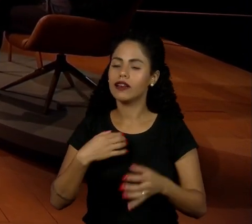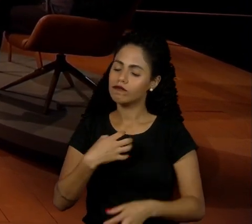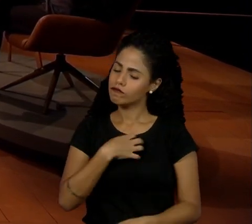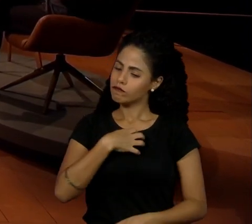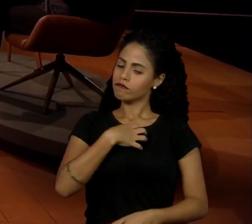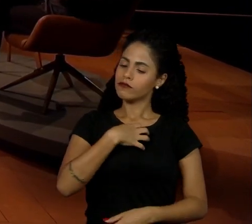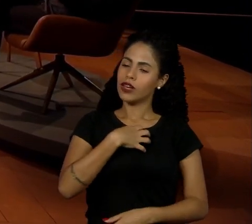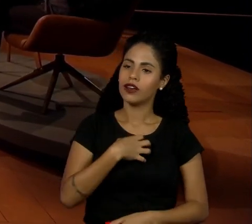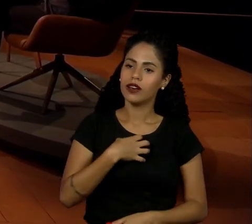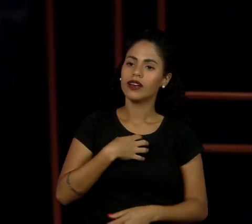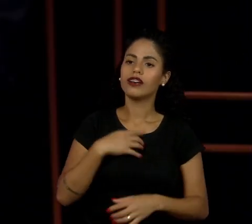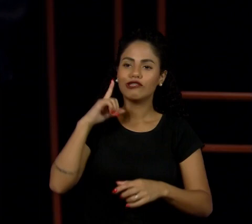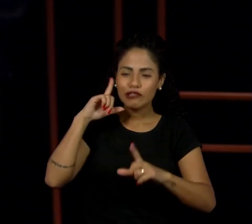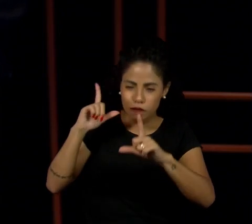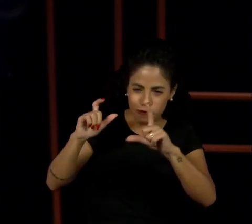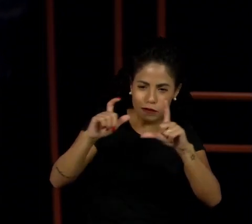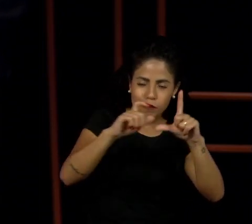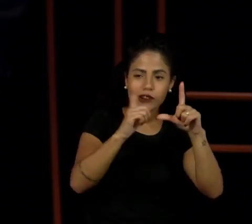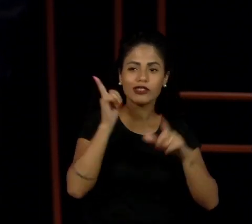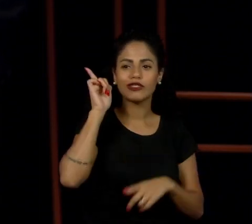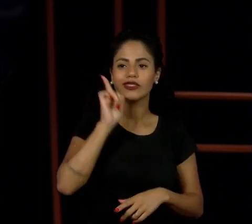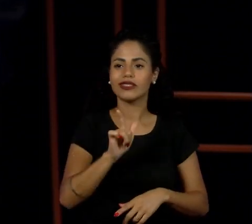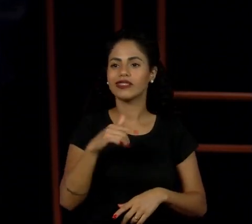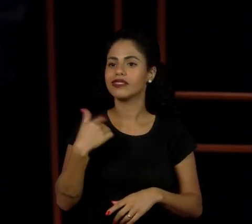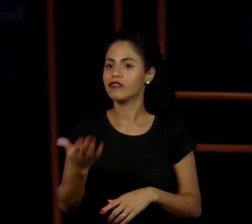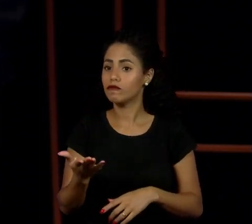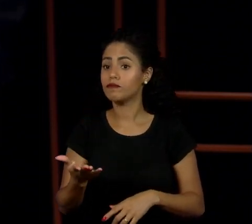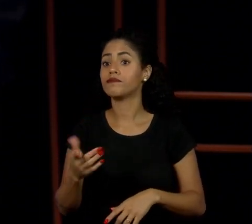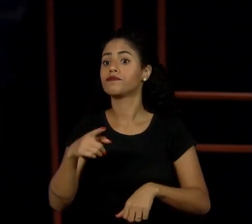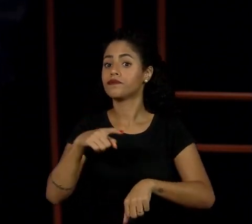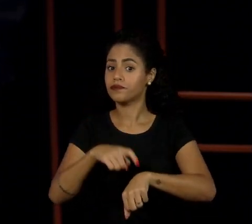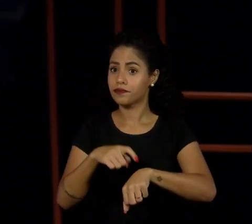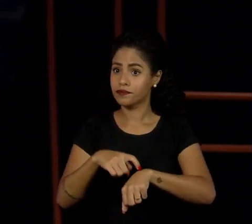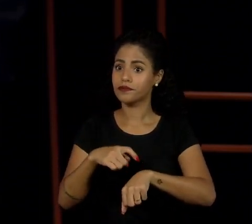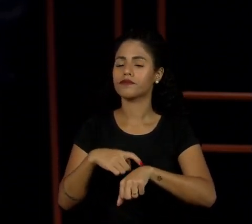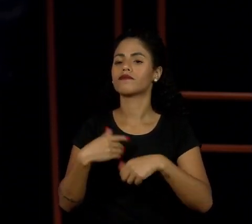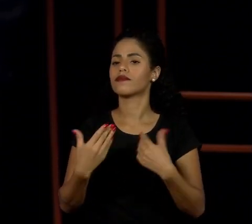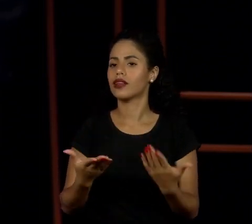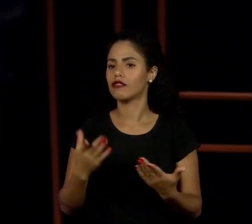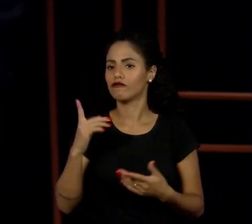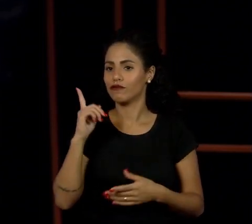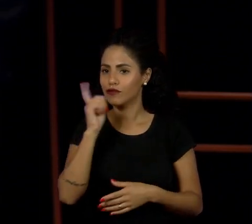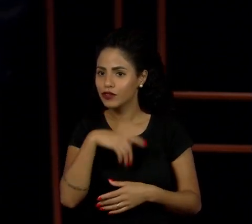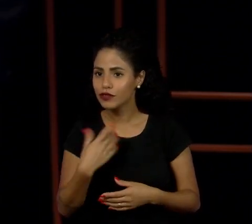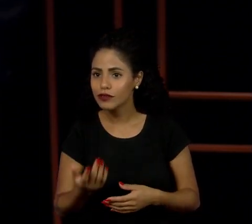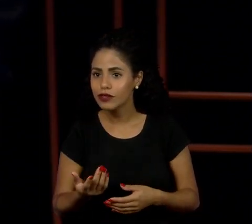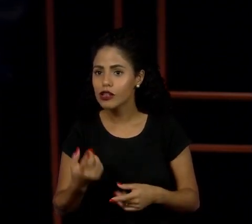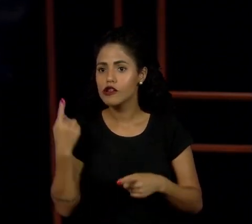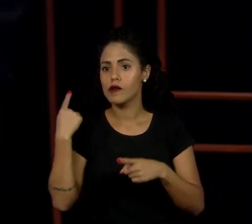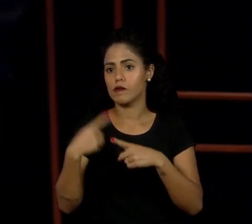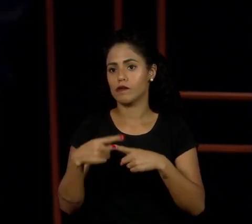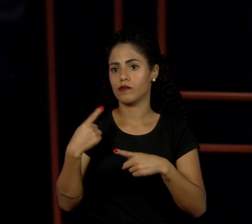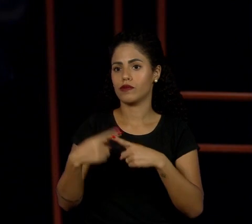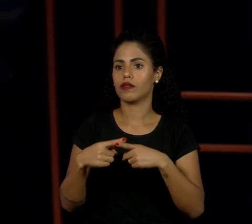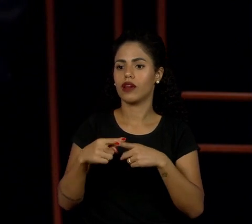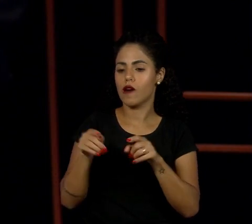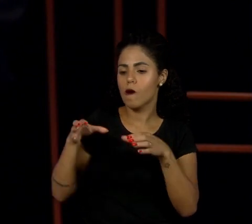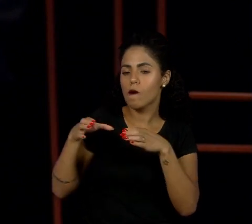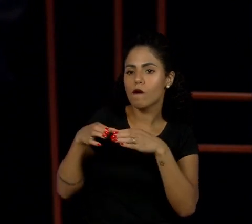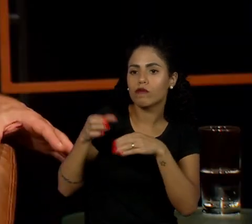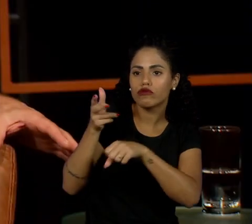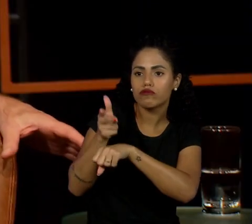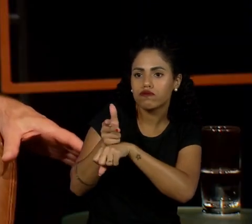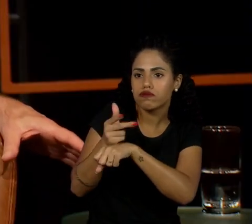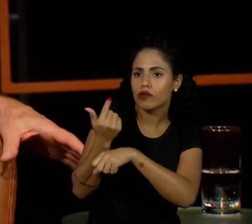de fazer, de realizar aquilo, e numa situação muito precária, né? Porque não tinha produção, não tinha nada.